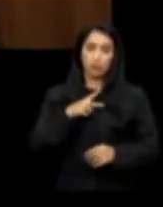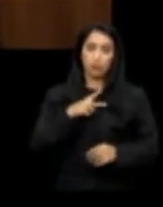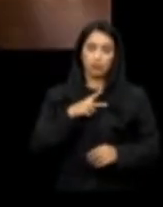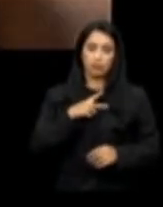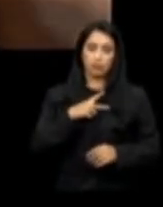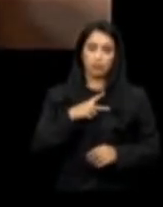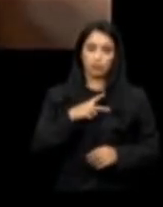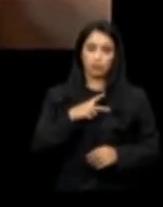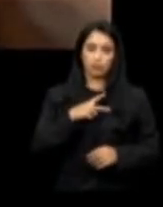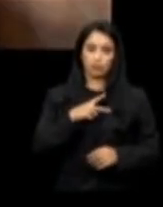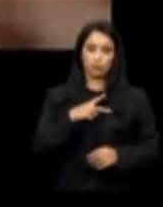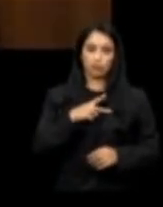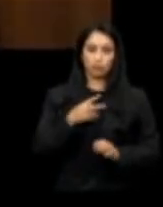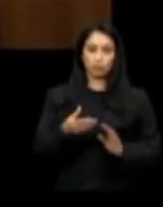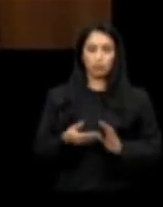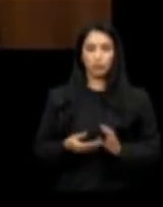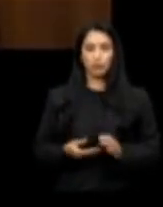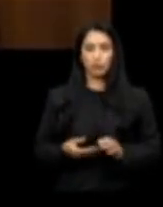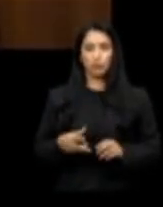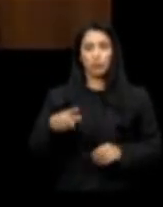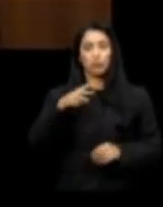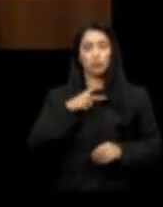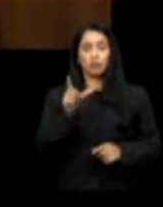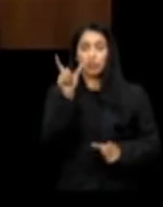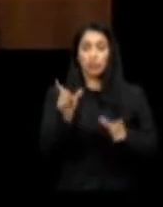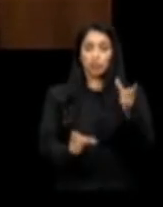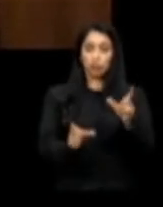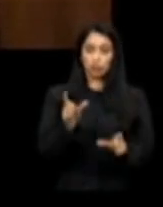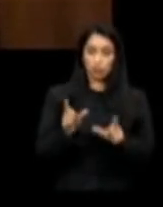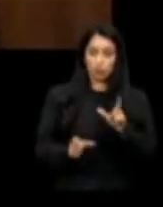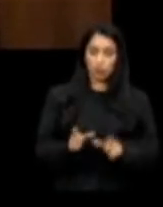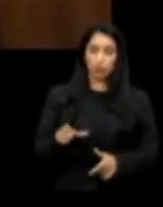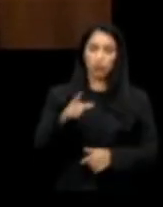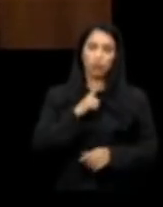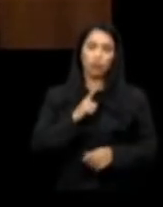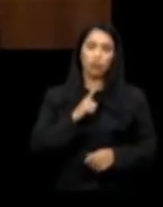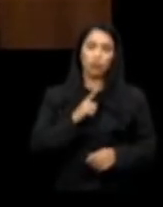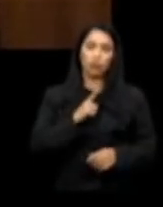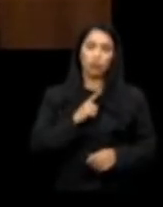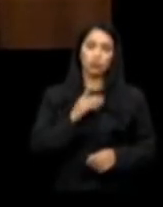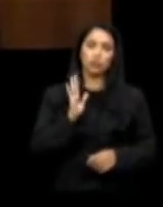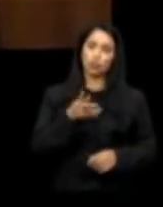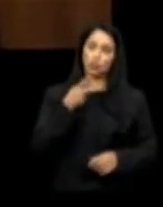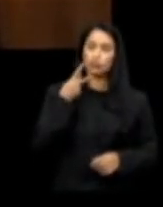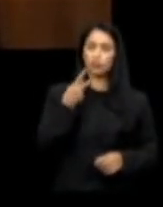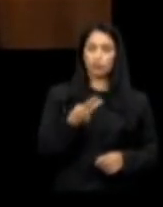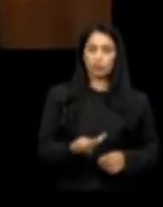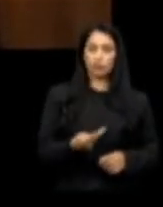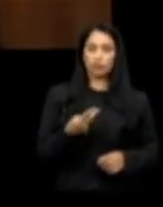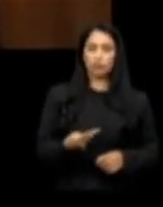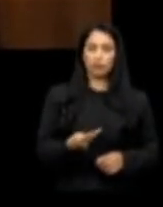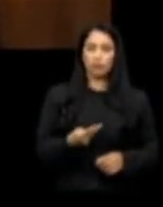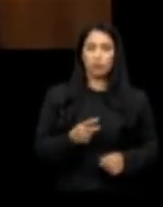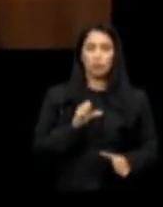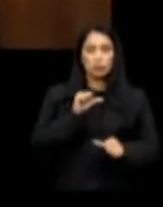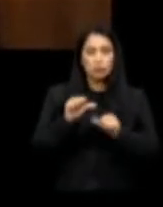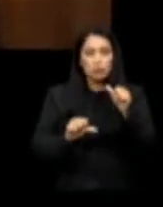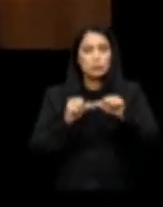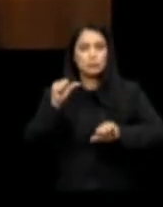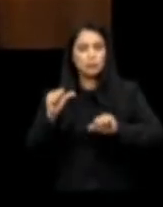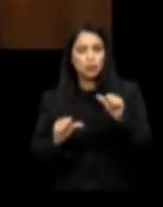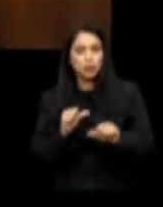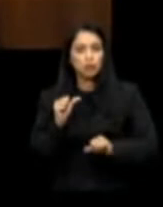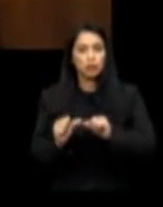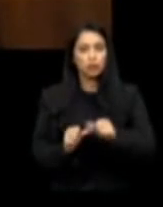de abstenção do Estado na esfera privada individual, todavia, passou, como eu disse já, por profundas transformações